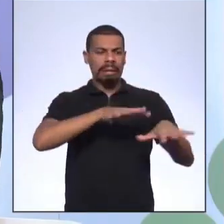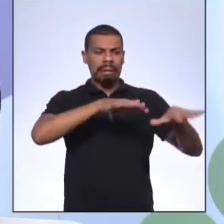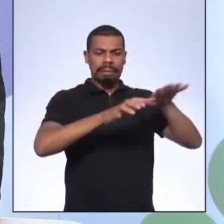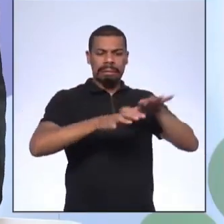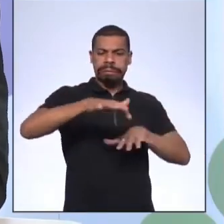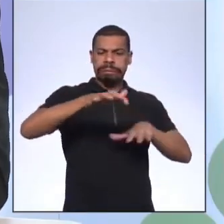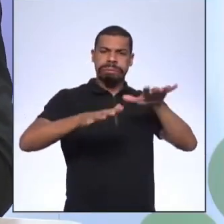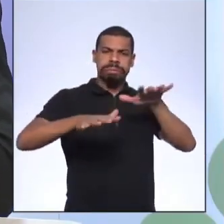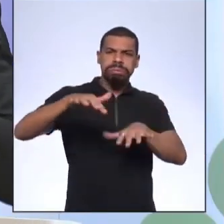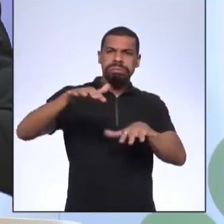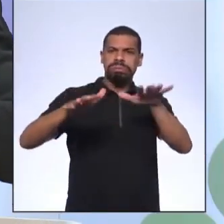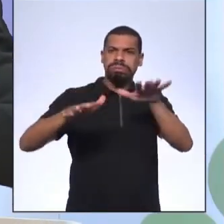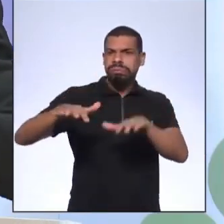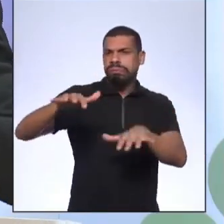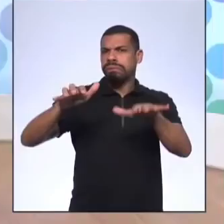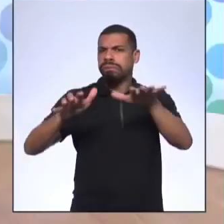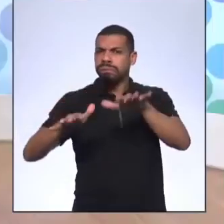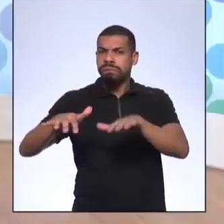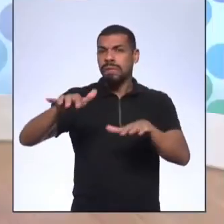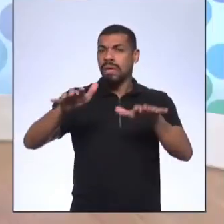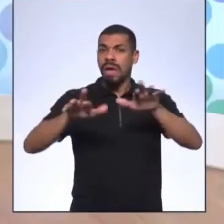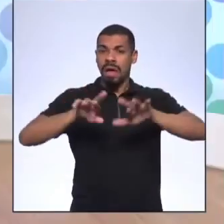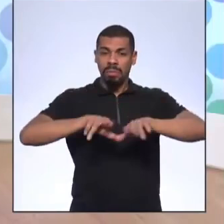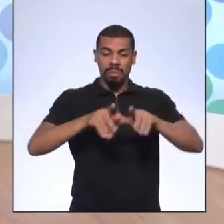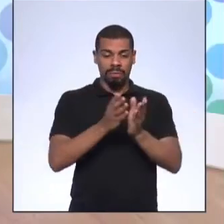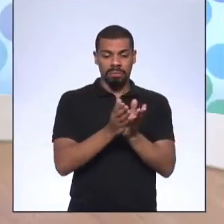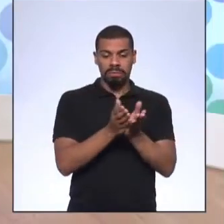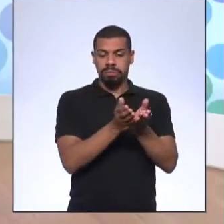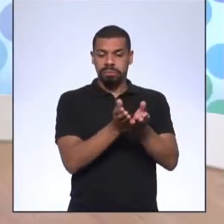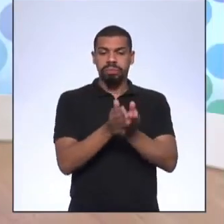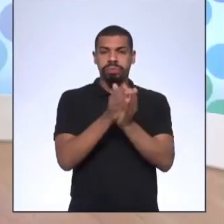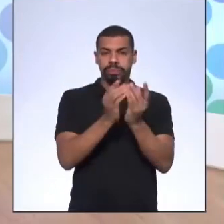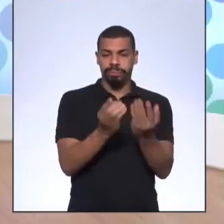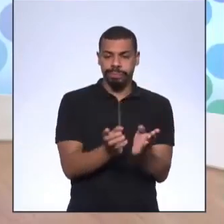se distanciaram umas das outras. Isso. Então,